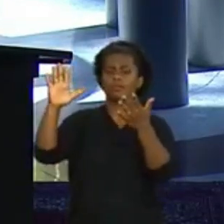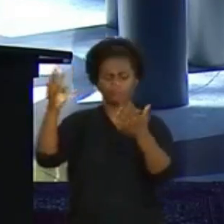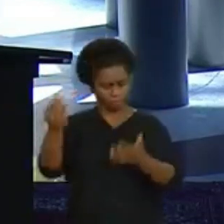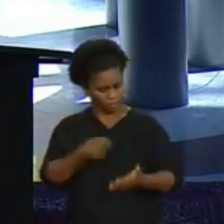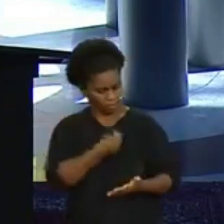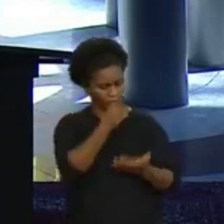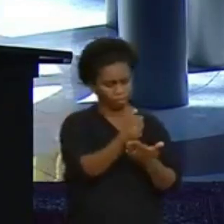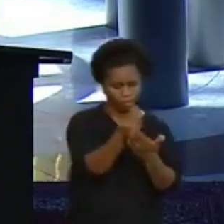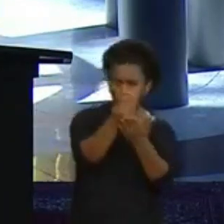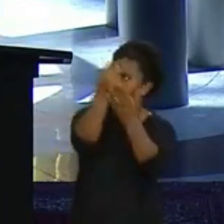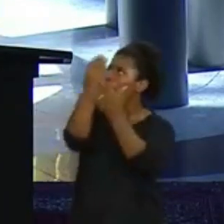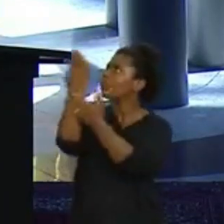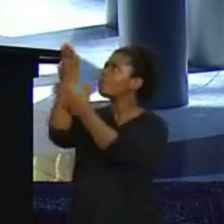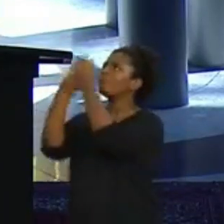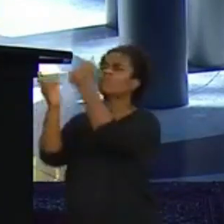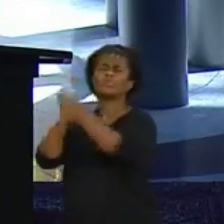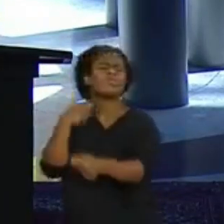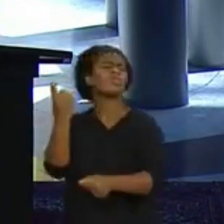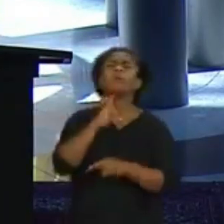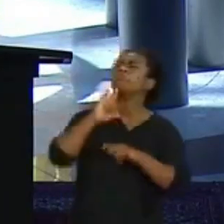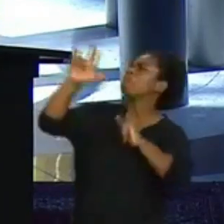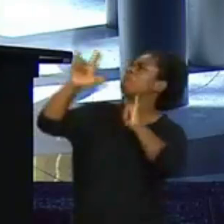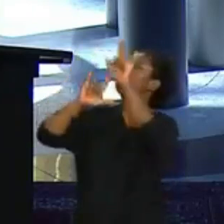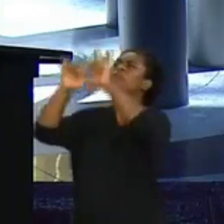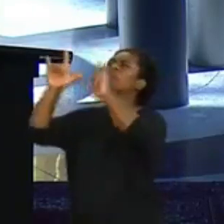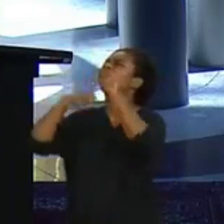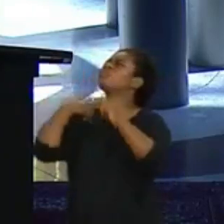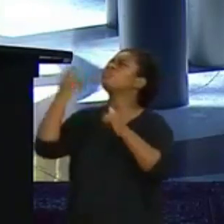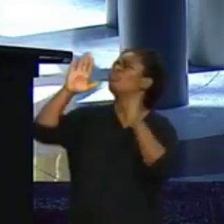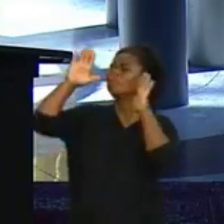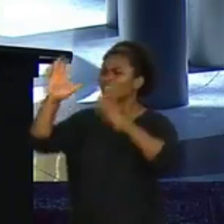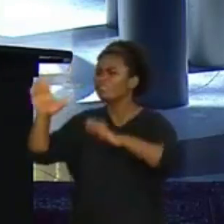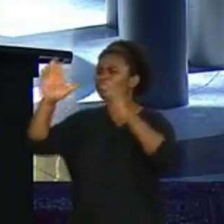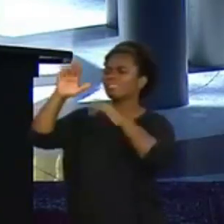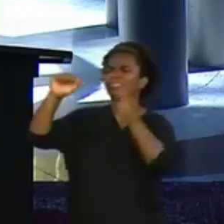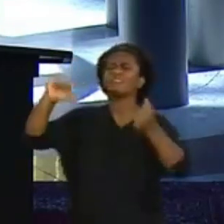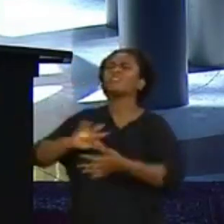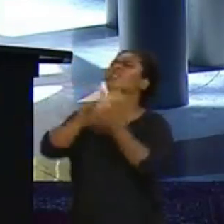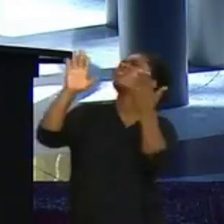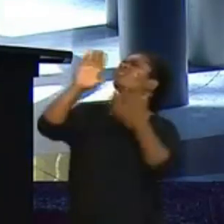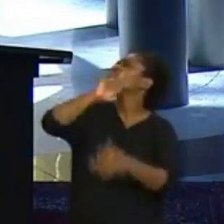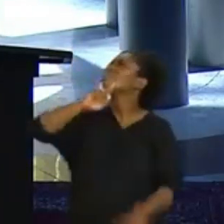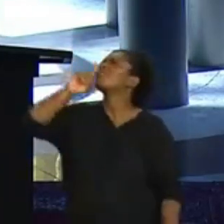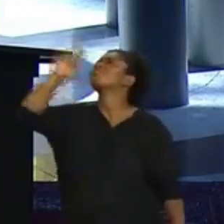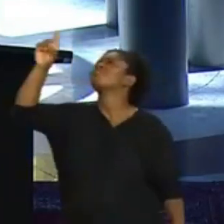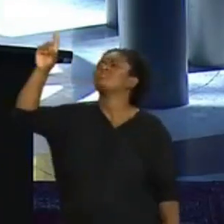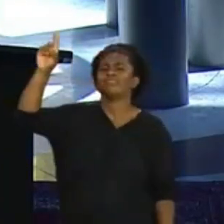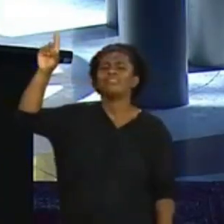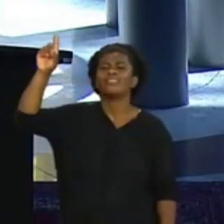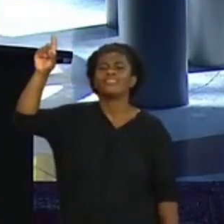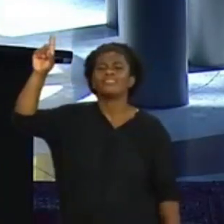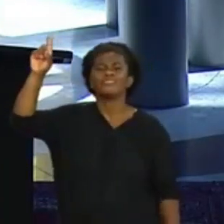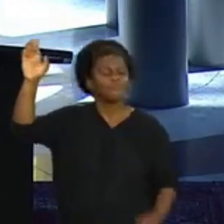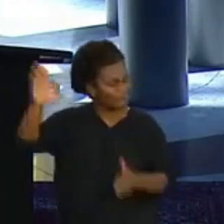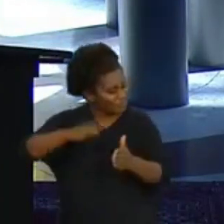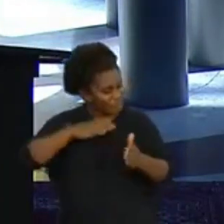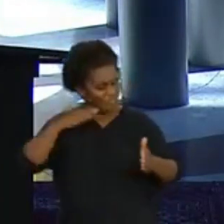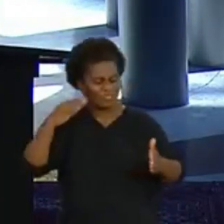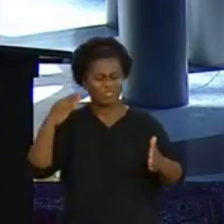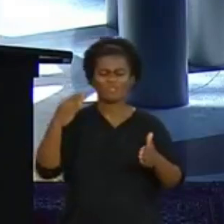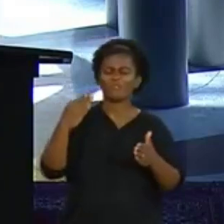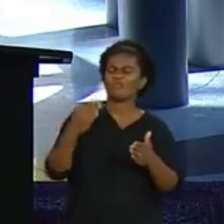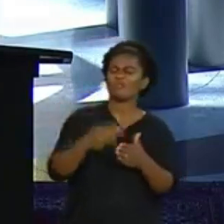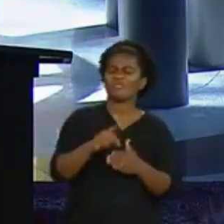vida em tuas mãos, te amamos, te adoramos, te glorificamos, meu Pai, com todas as